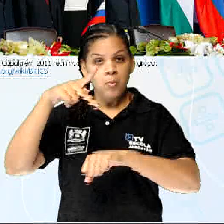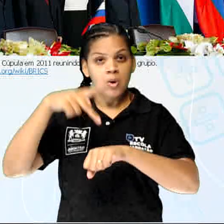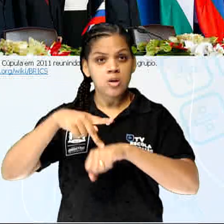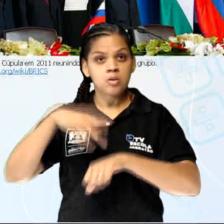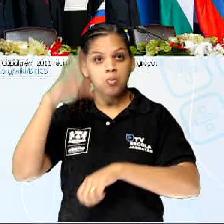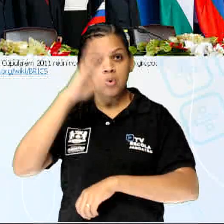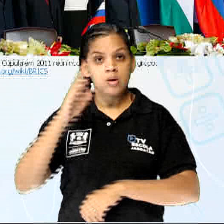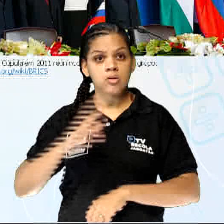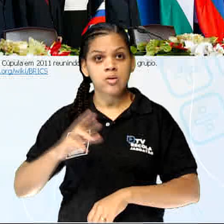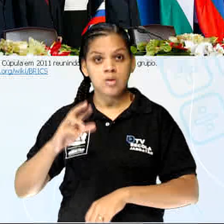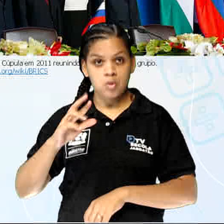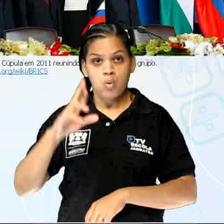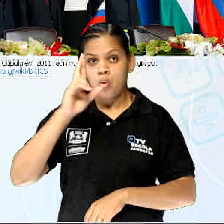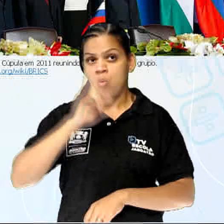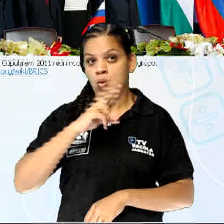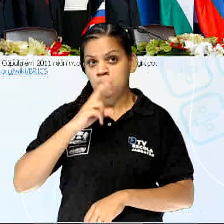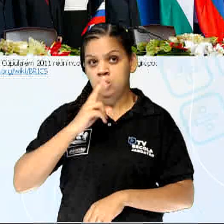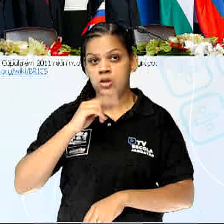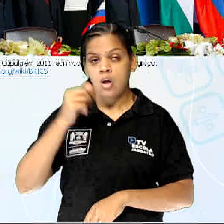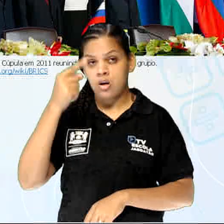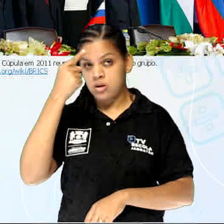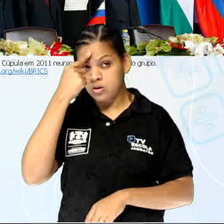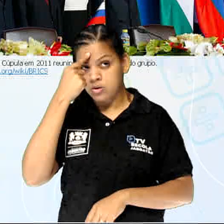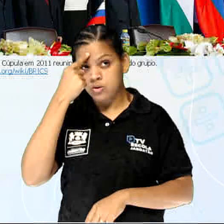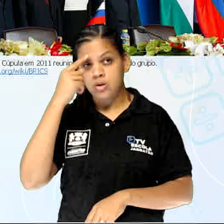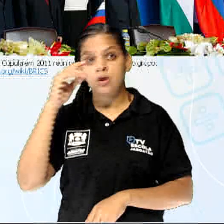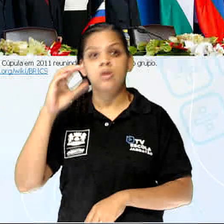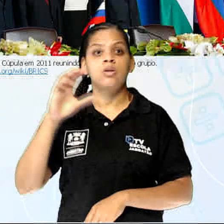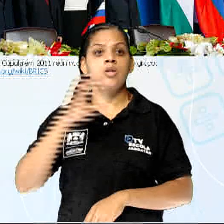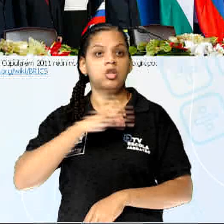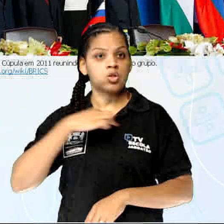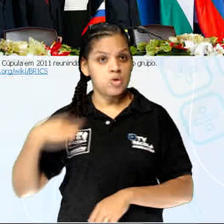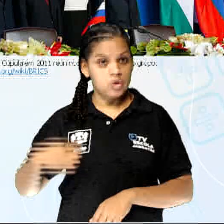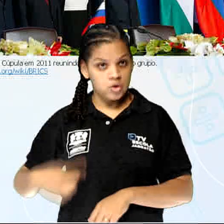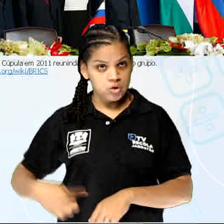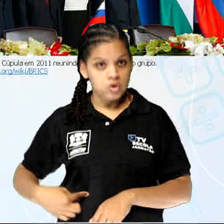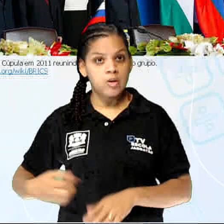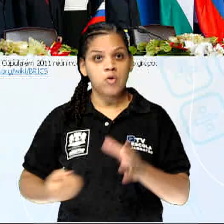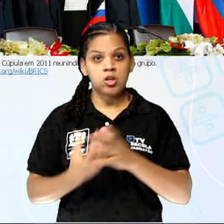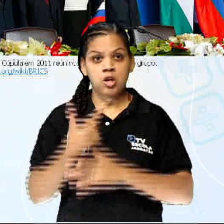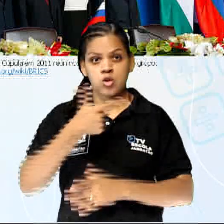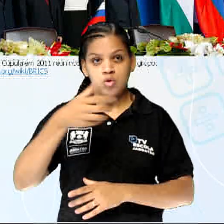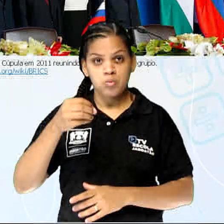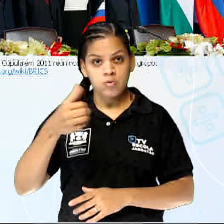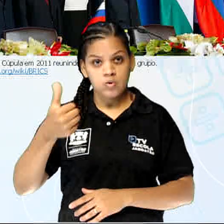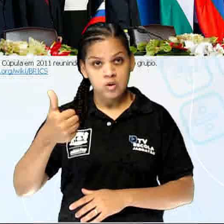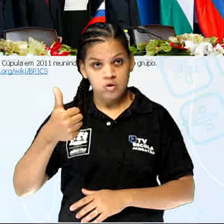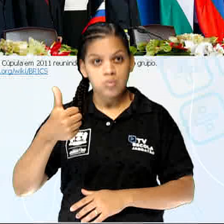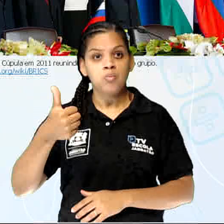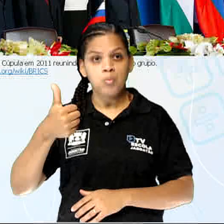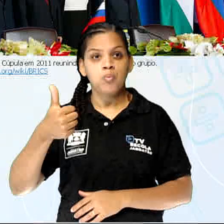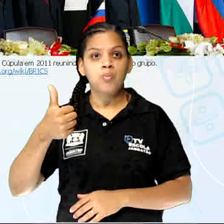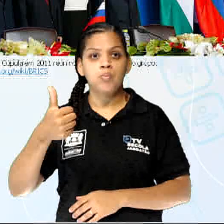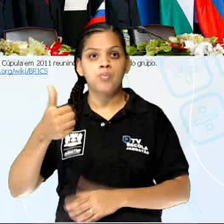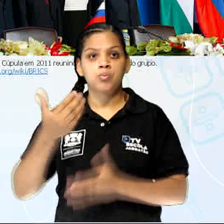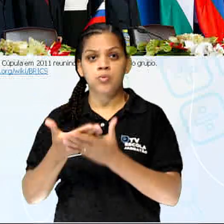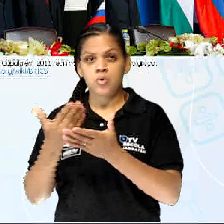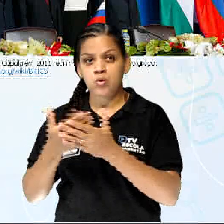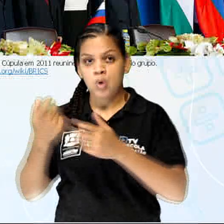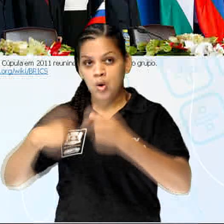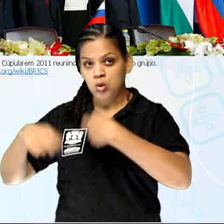e China. Foi criada em 2001 por meio de um estudo do economista Jim O'Neill. Em 2009